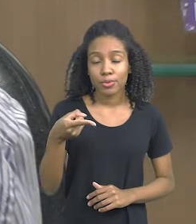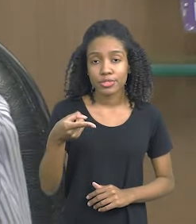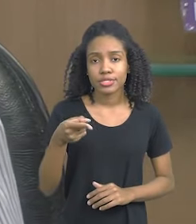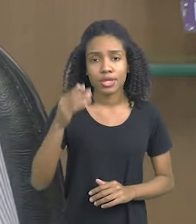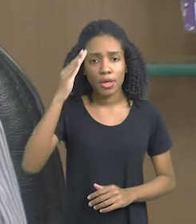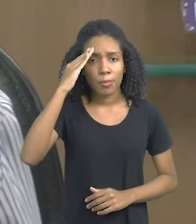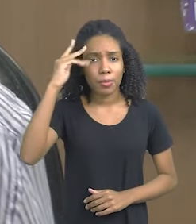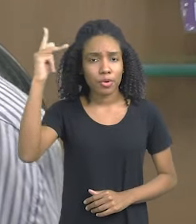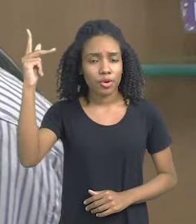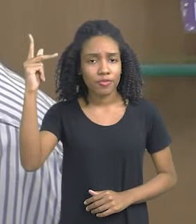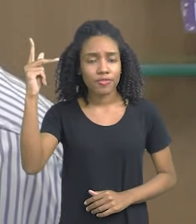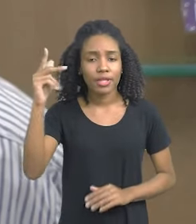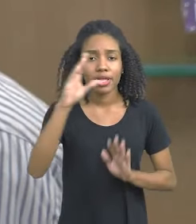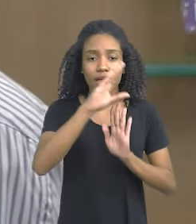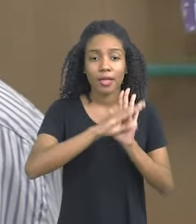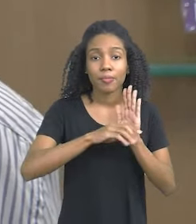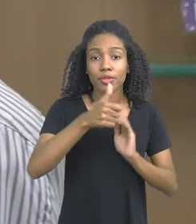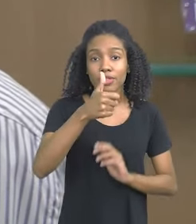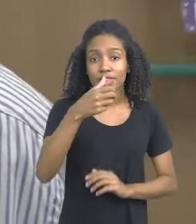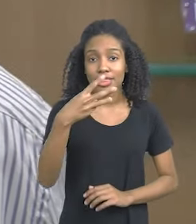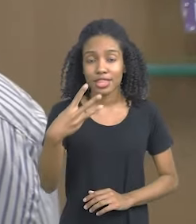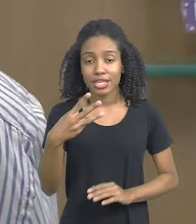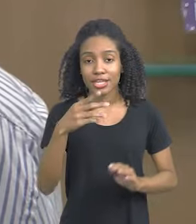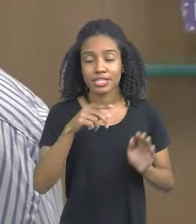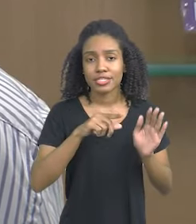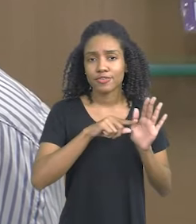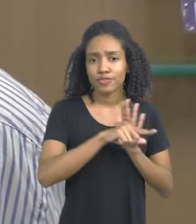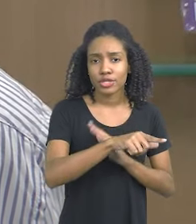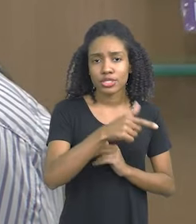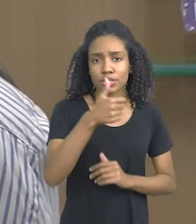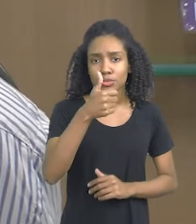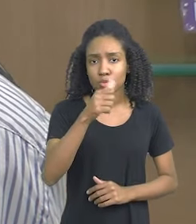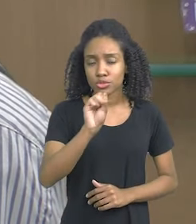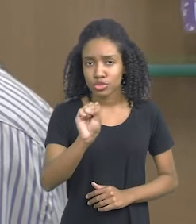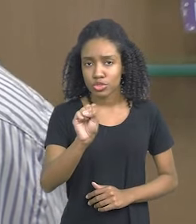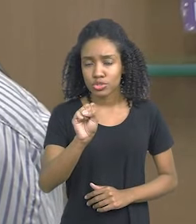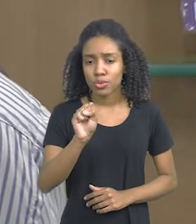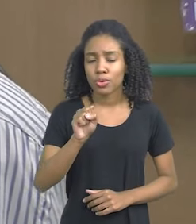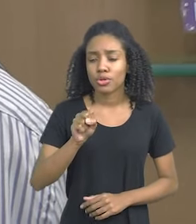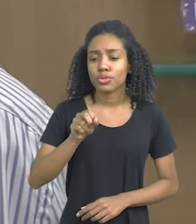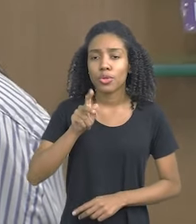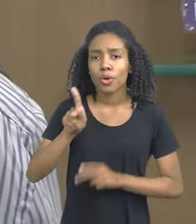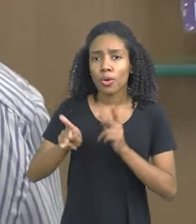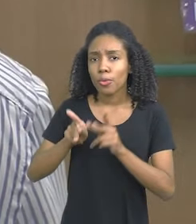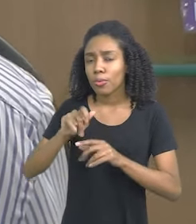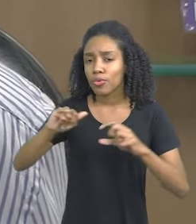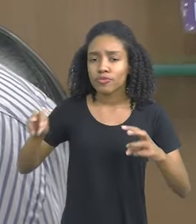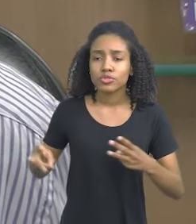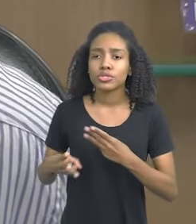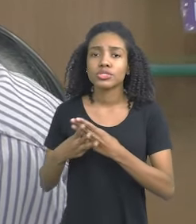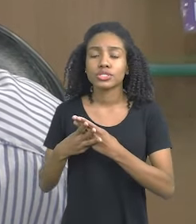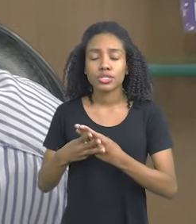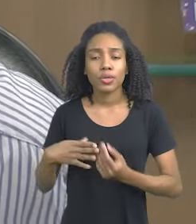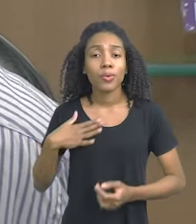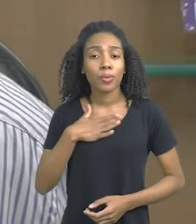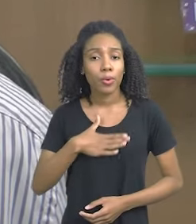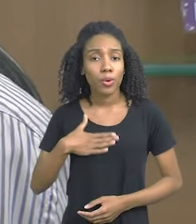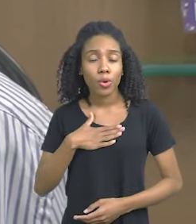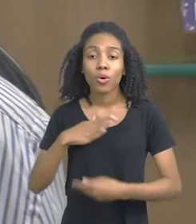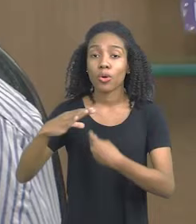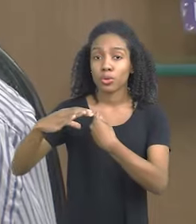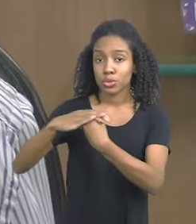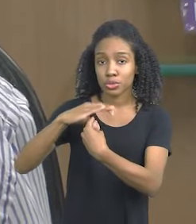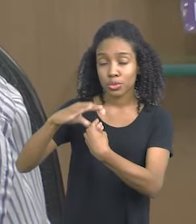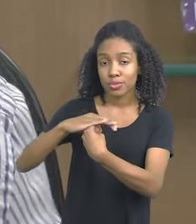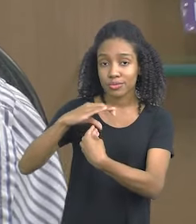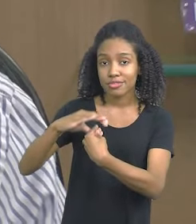13, 18, a repreensão, que o judeu ama ser repreendido, porque ele encara isso como um investimento na vida